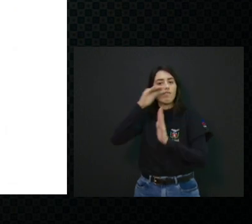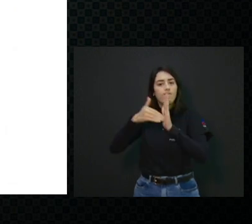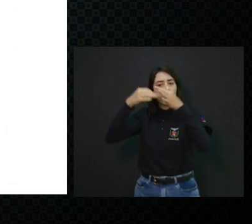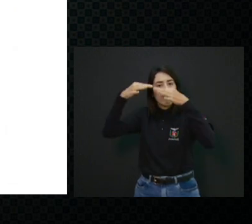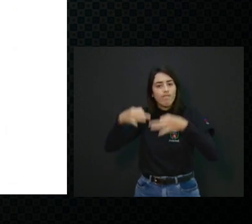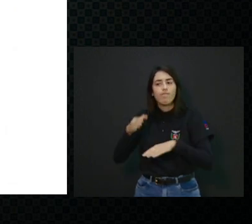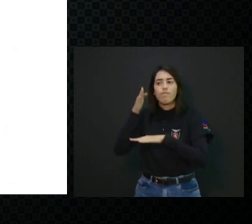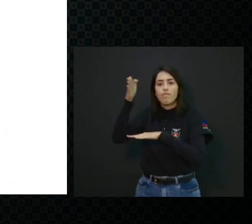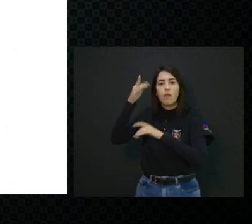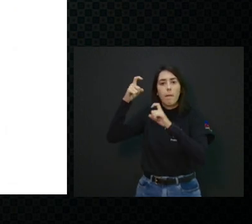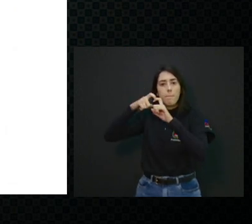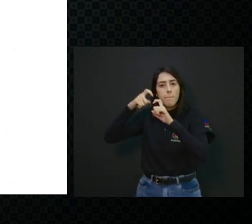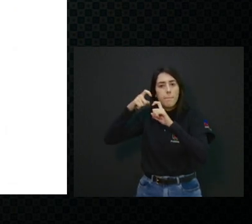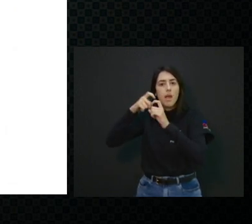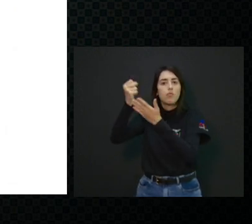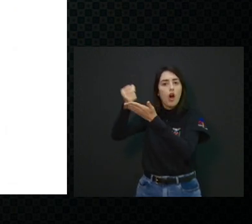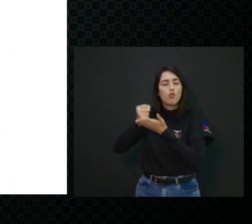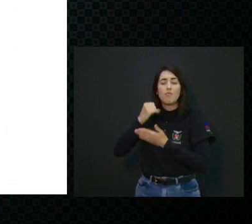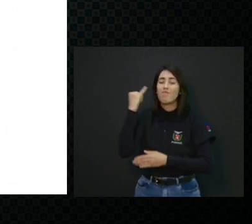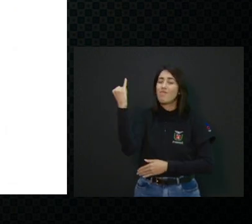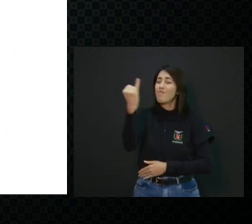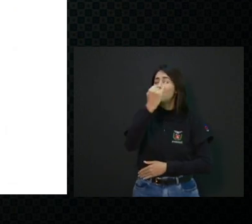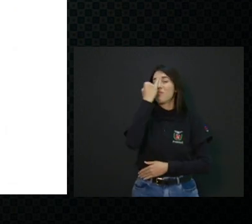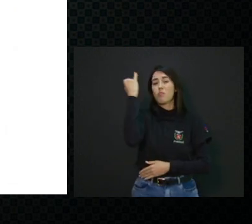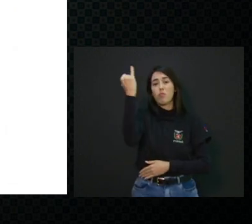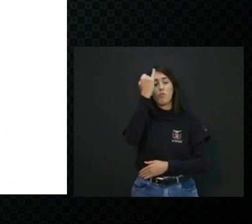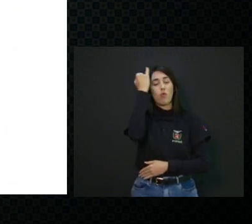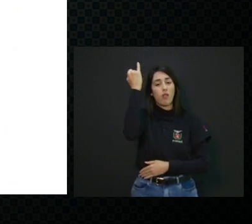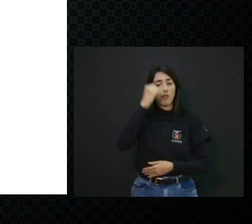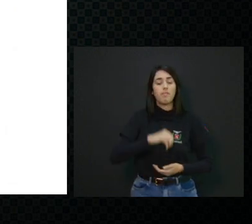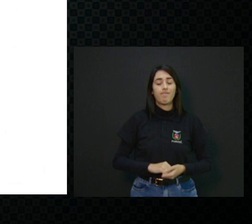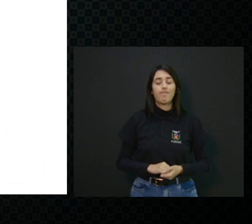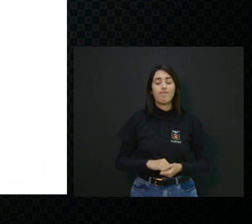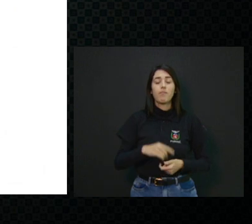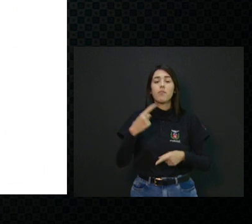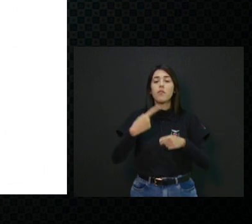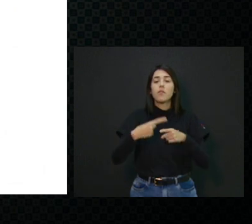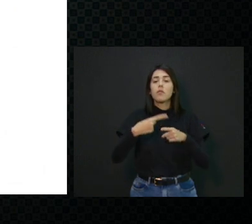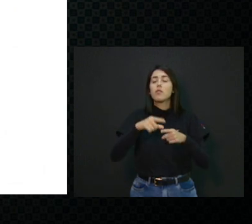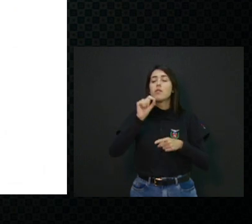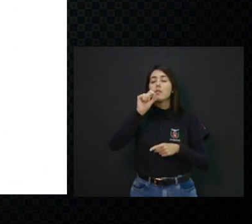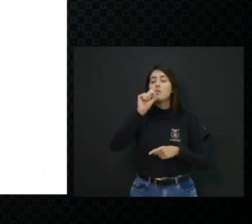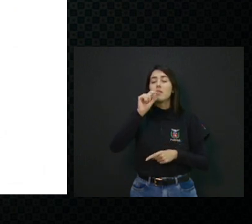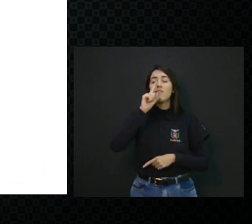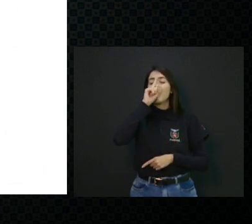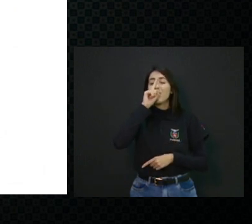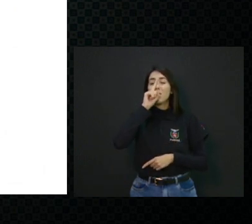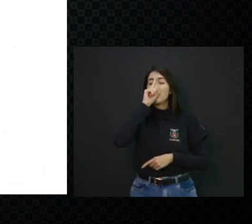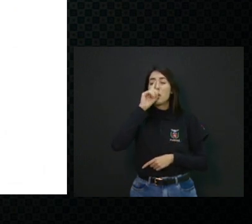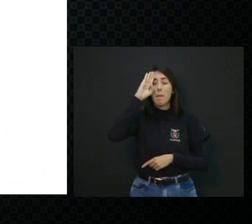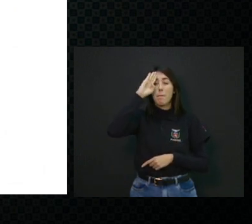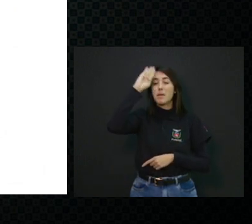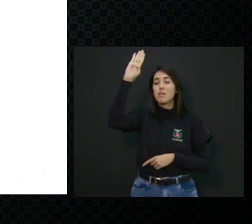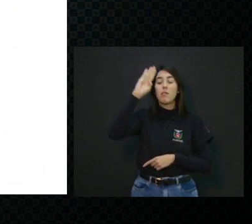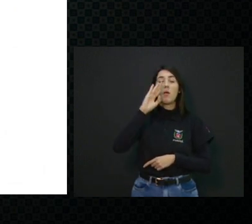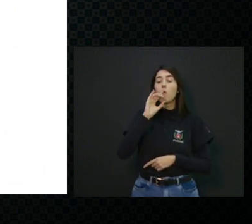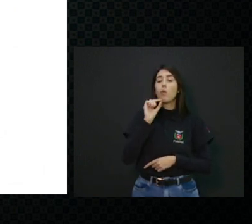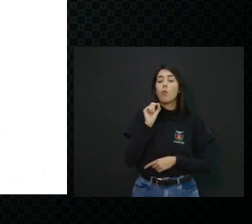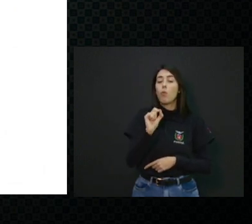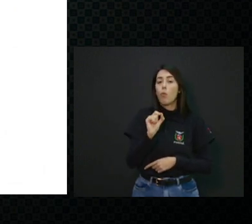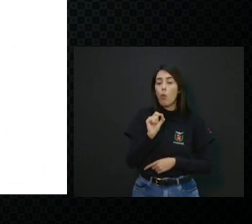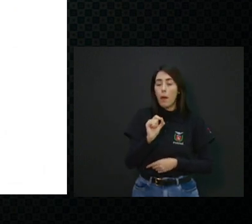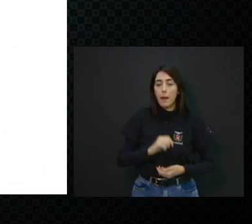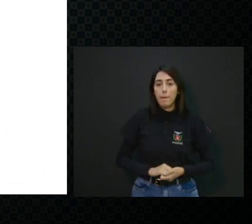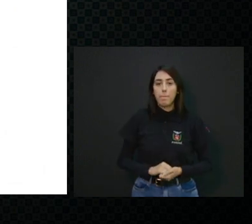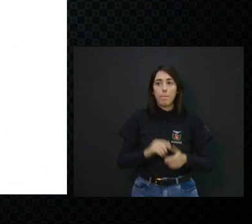um médico. Isso é muito importante, né, porque ainda a grande vilã, mesmo com toda a campanha que nós temos, em que